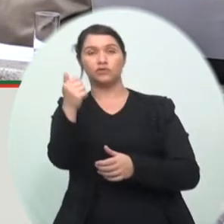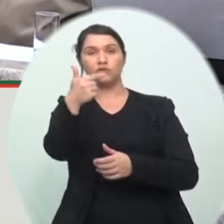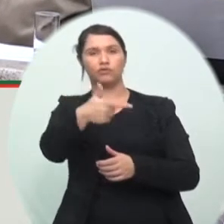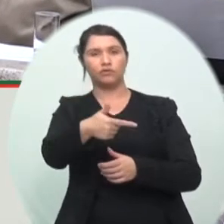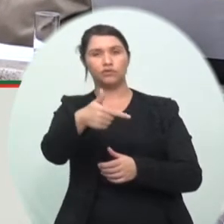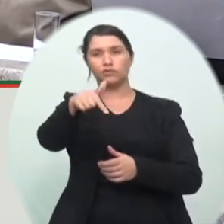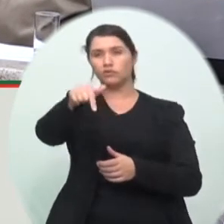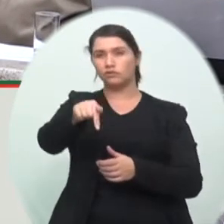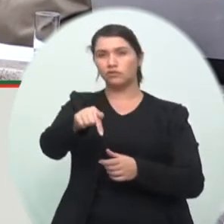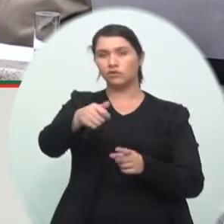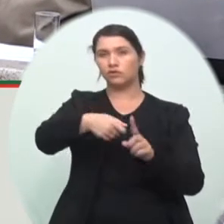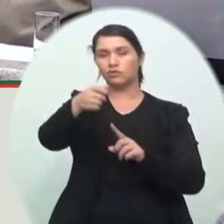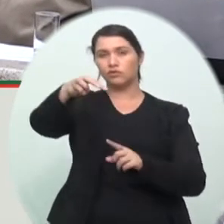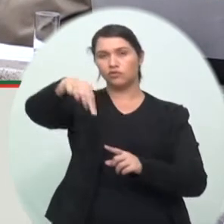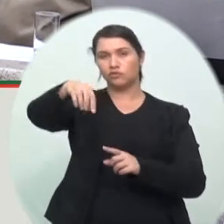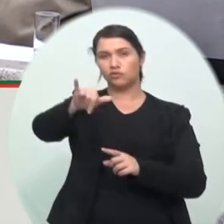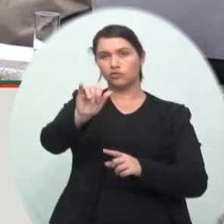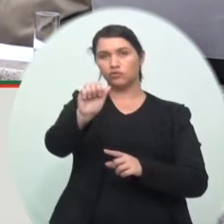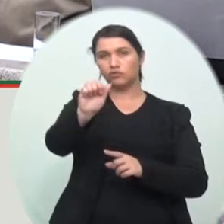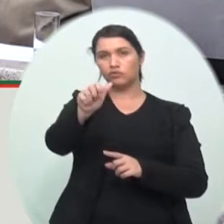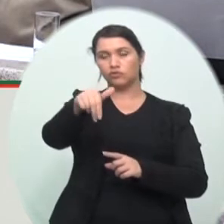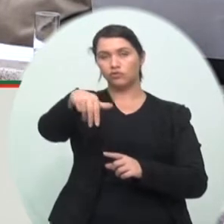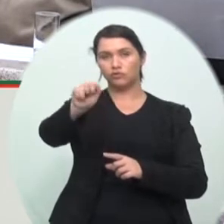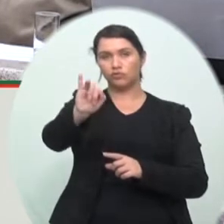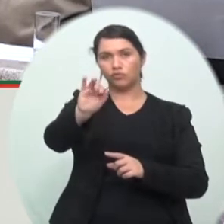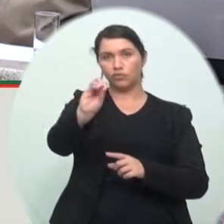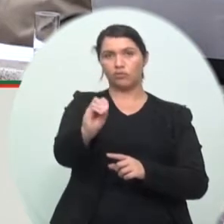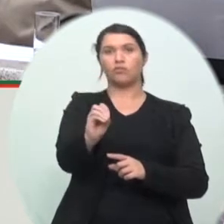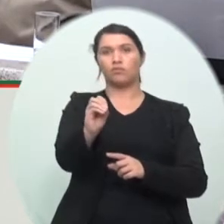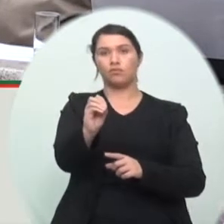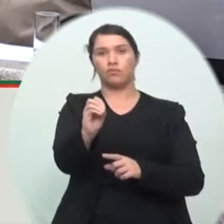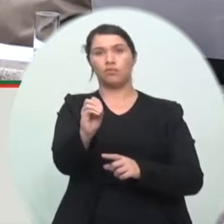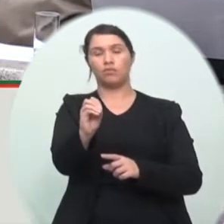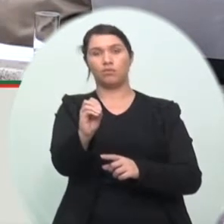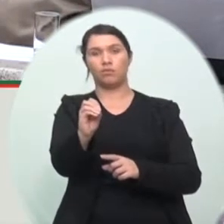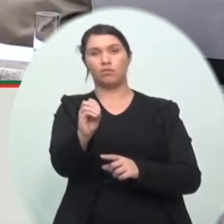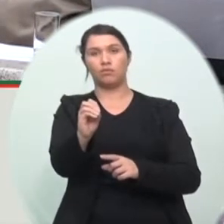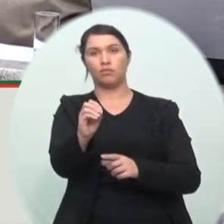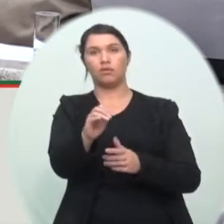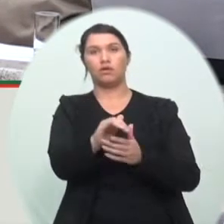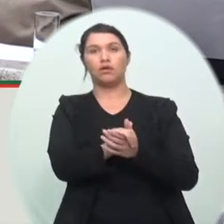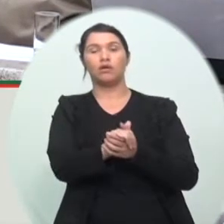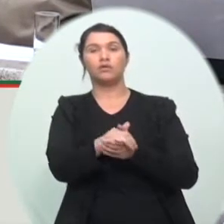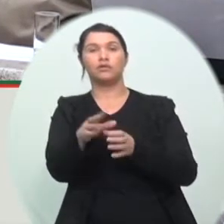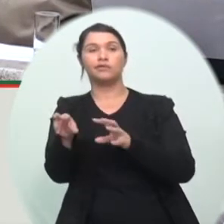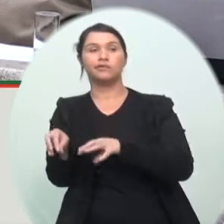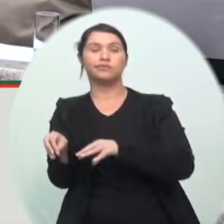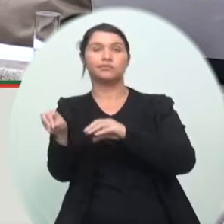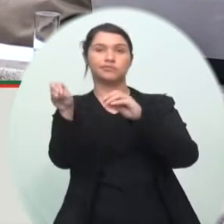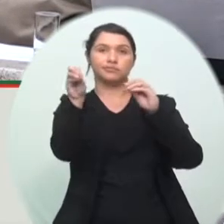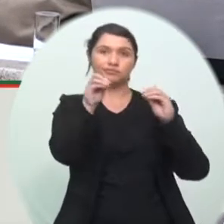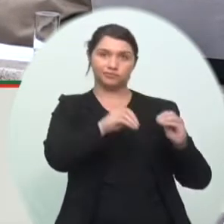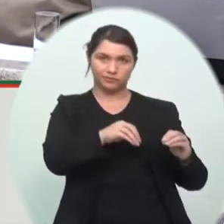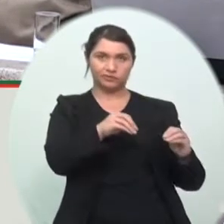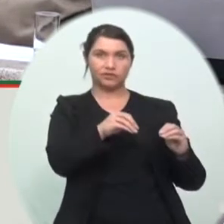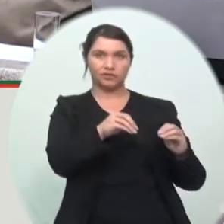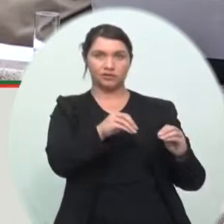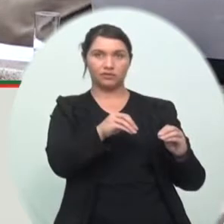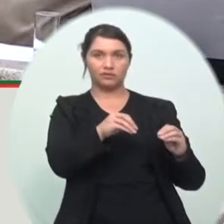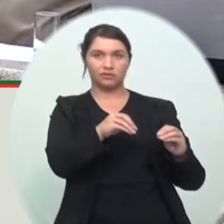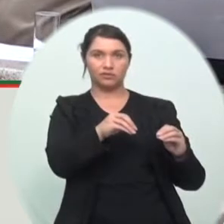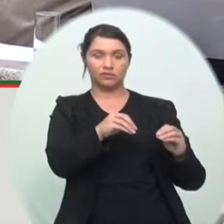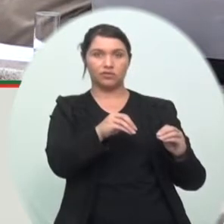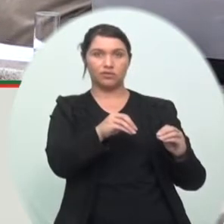ano, permaneceu em nossa cidade até dezembro de 1999, quando foi transferido para o Centro de Operações da